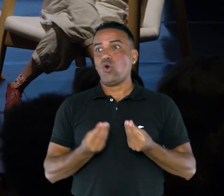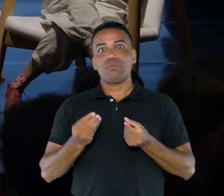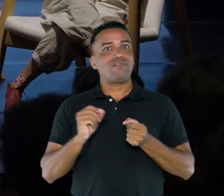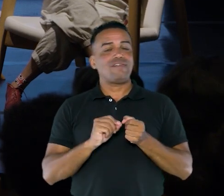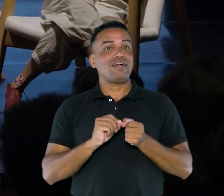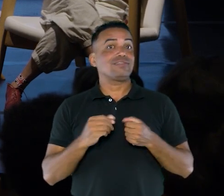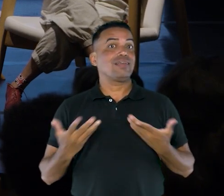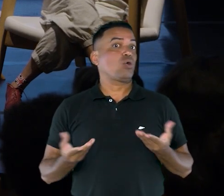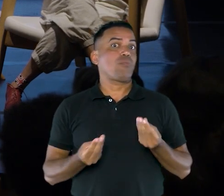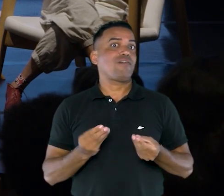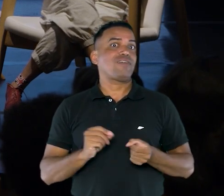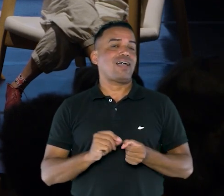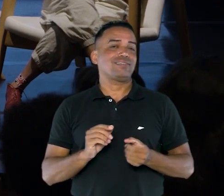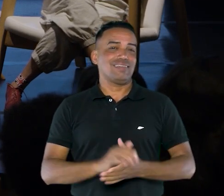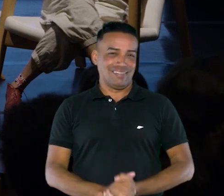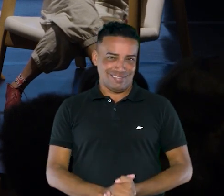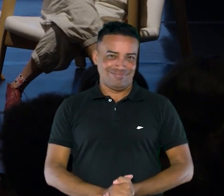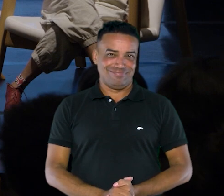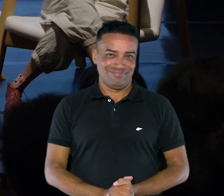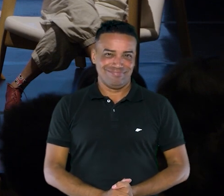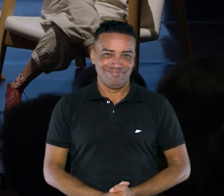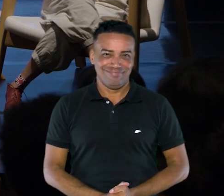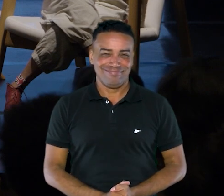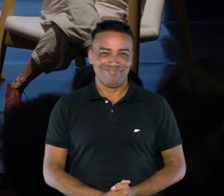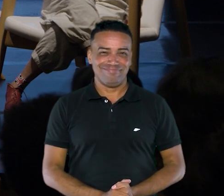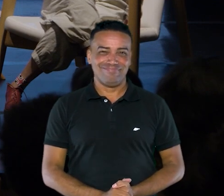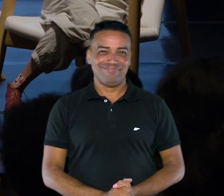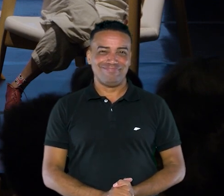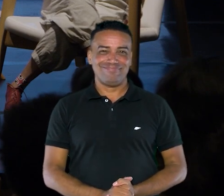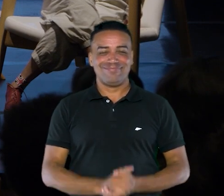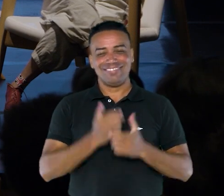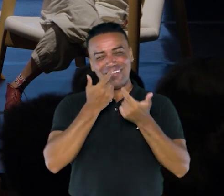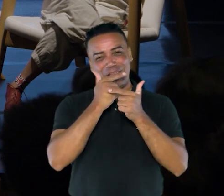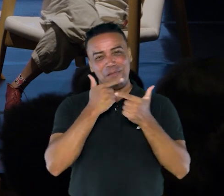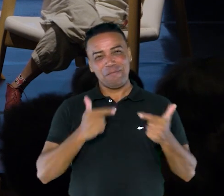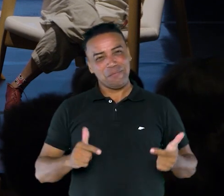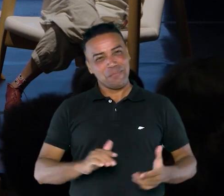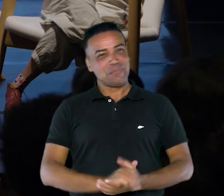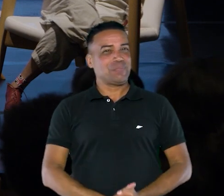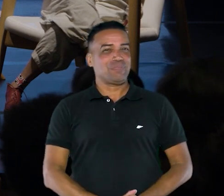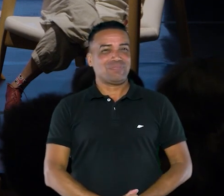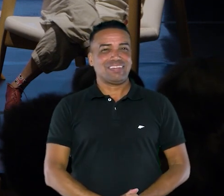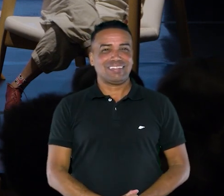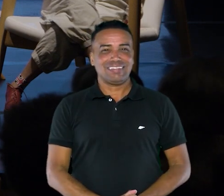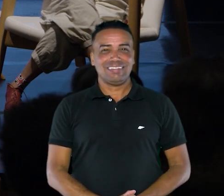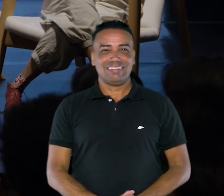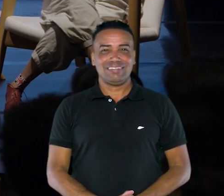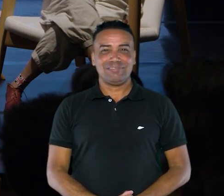fazer isso. Pelo amor de Deus. Semayal oferece o seu microfone para Maria.